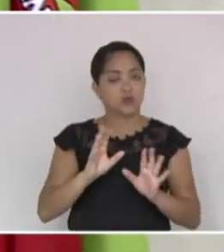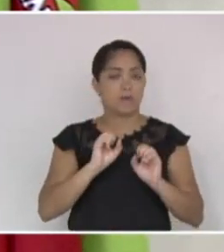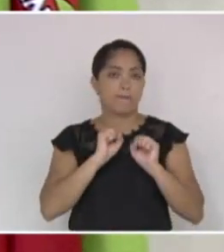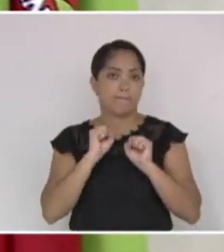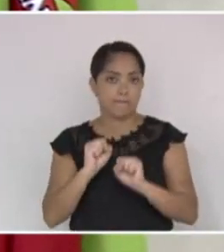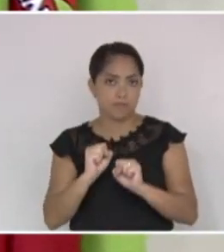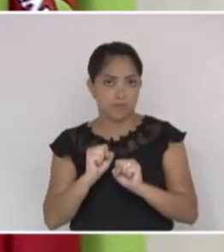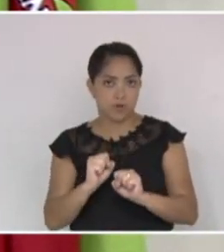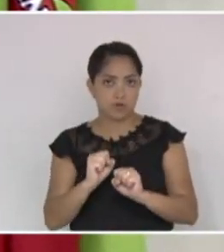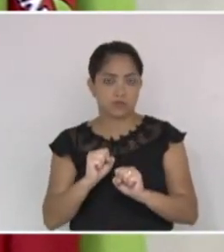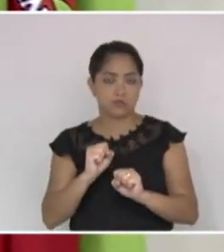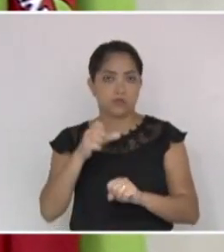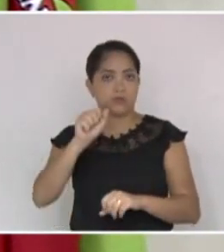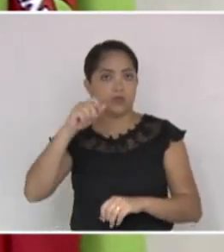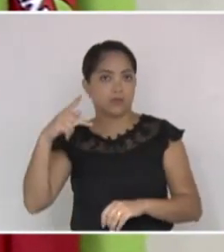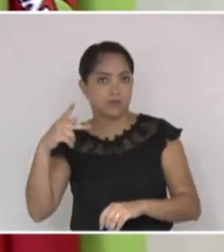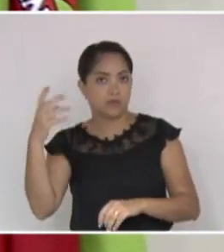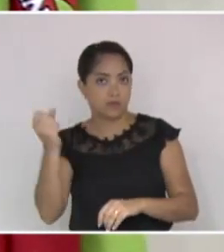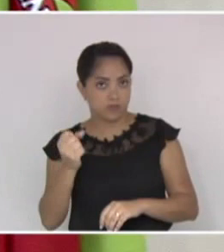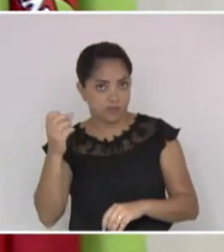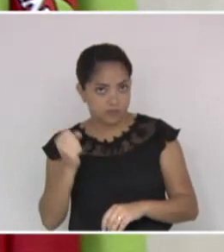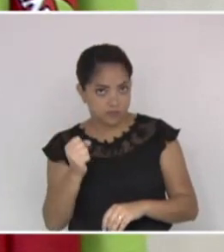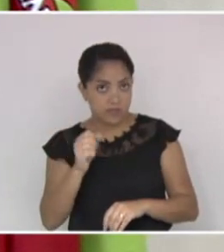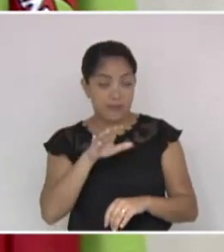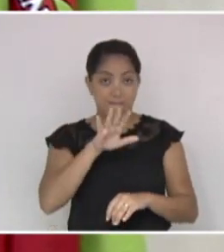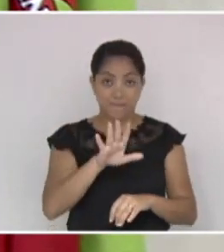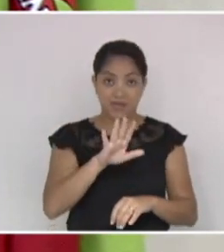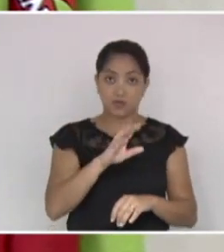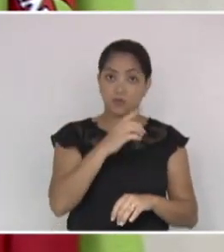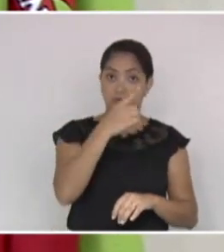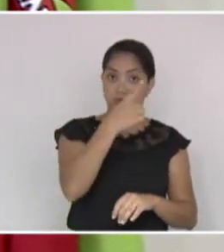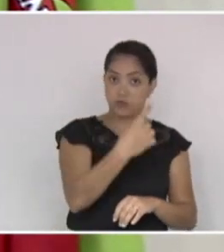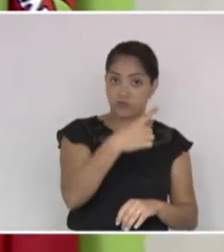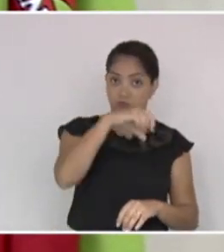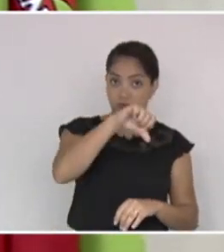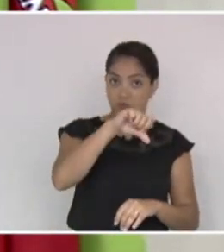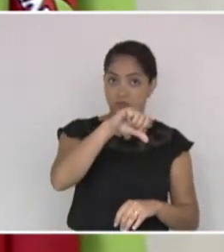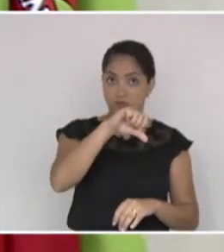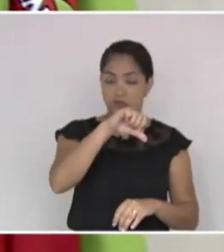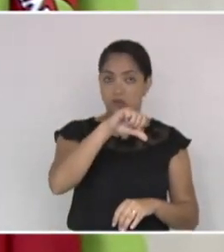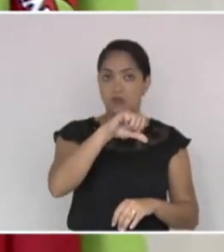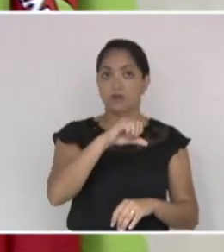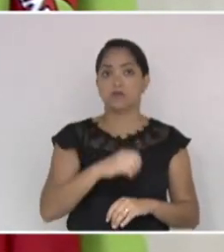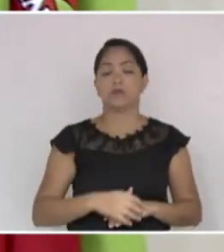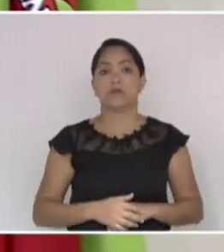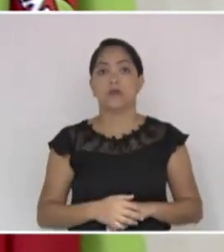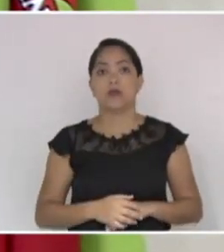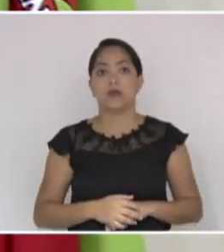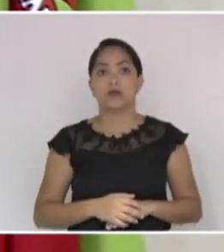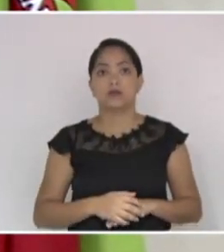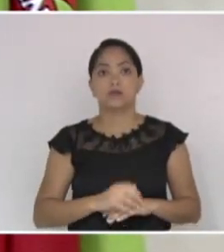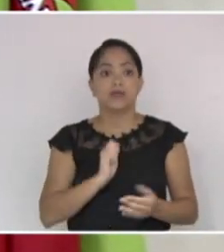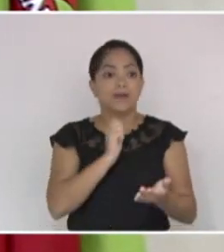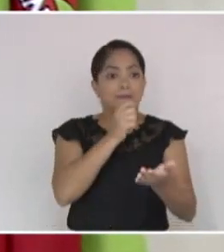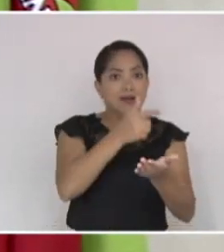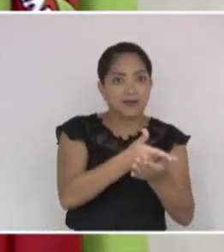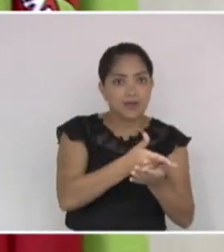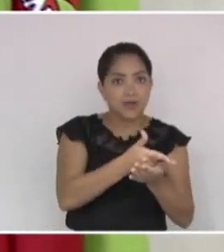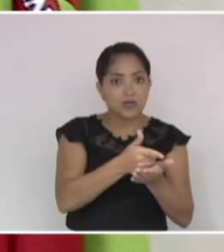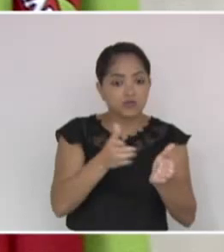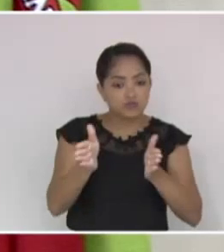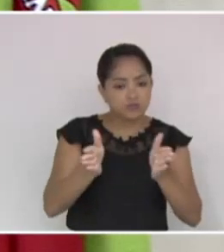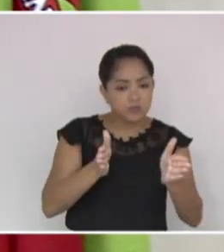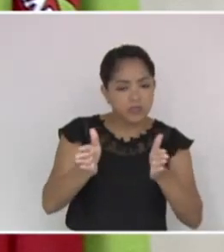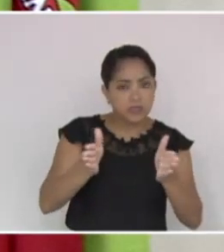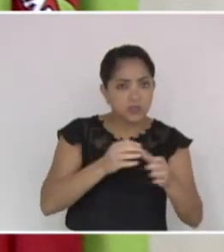seguinte situação: no ano de 2045, ela terá contribuído com apenas 35